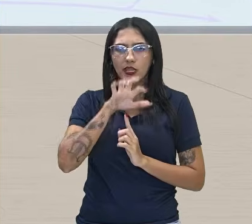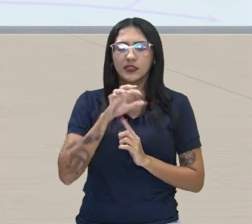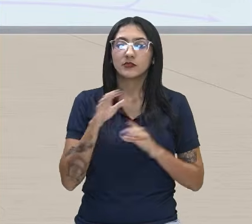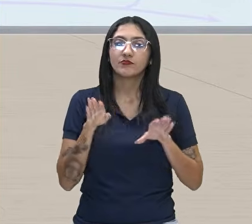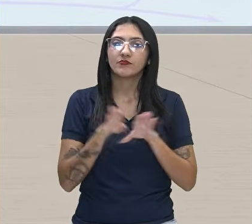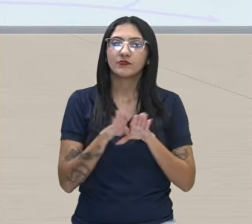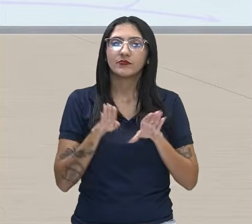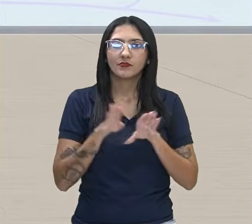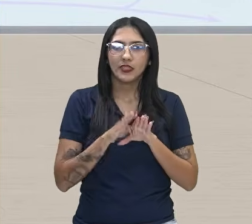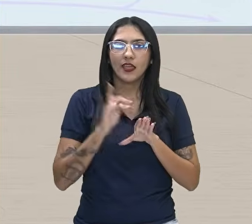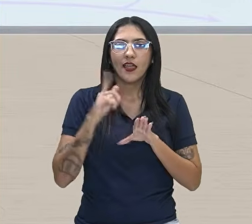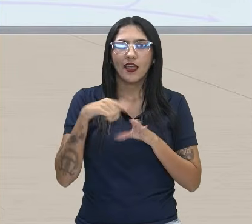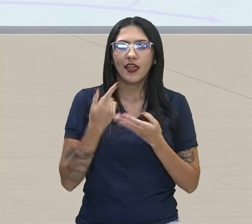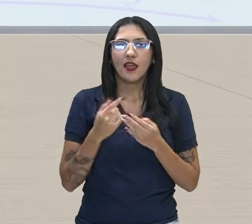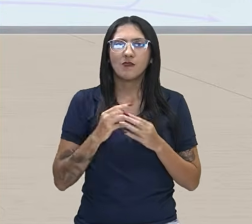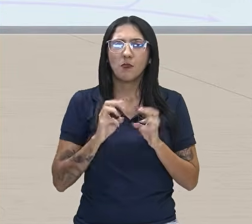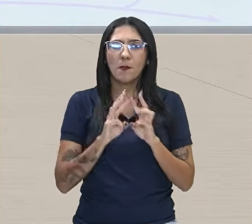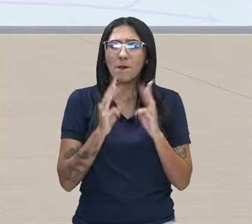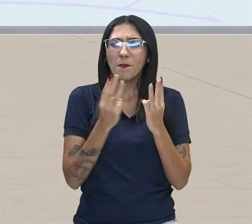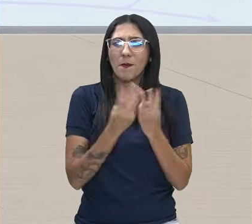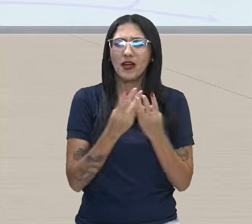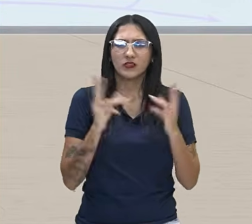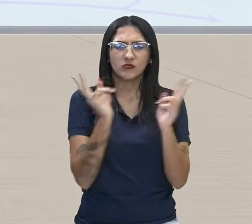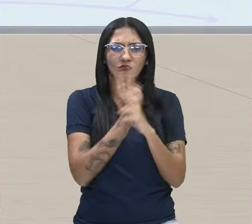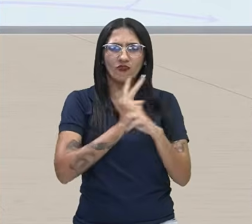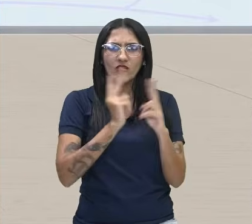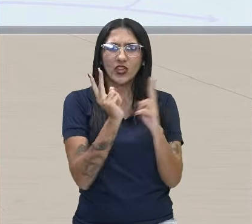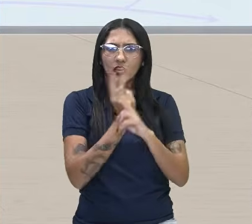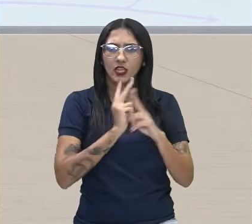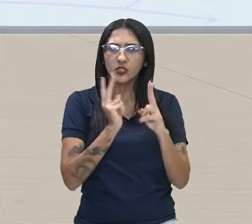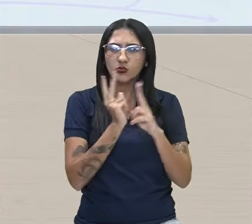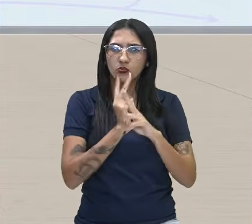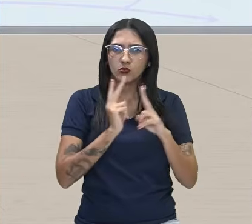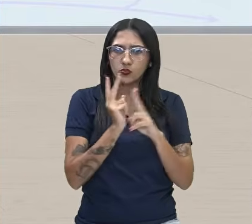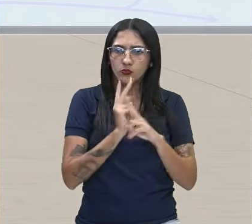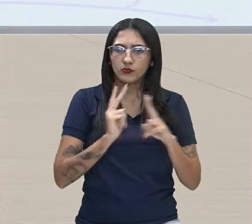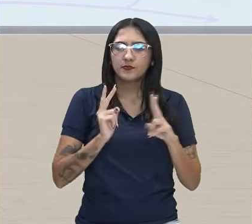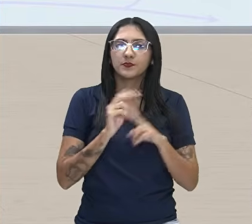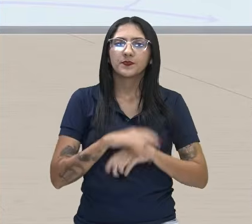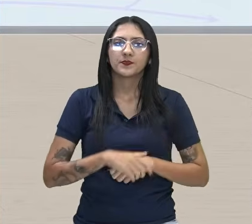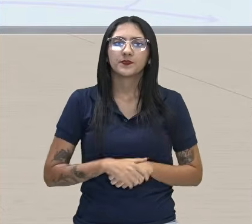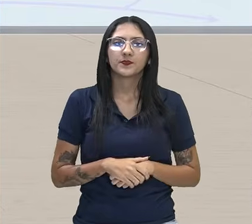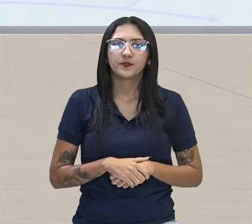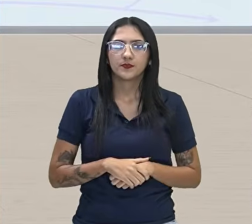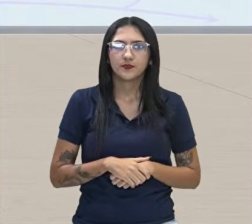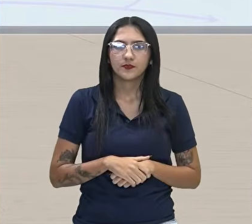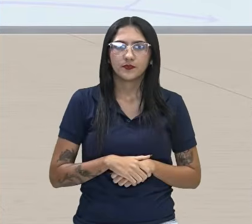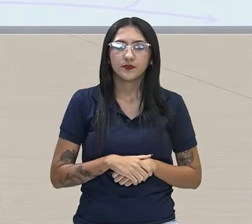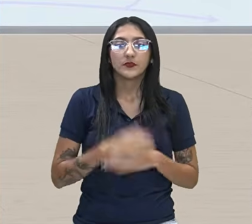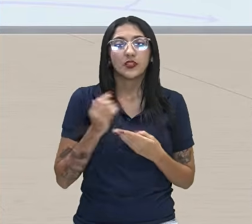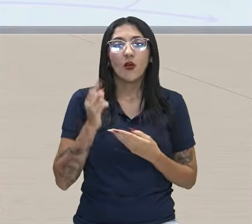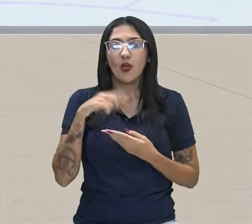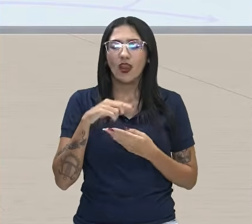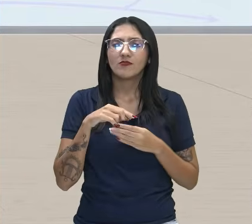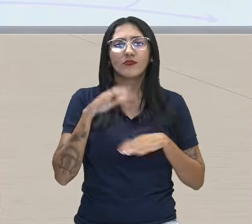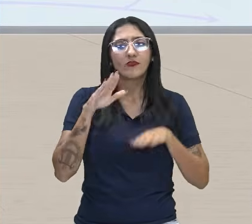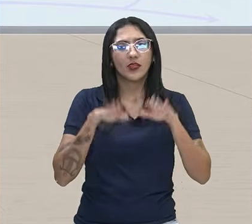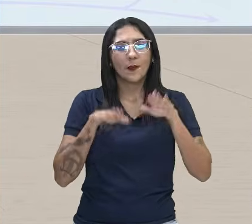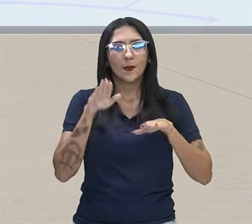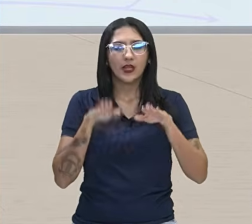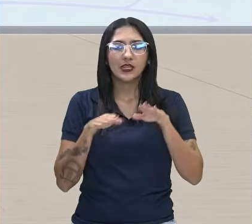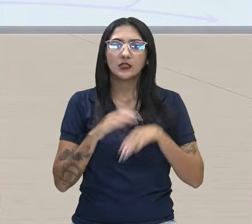aí grandes massas de ar, né, de largura e profundidade que acaba sendo muito variada, tá? E que acaba